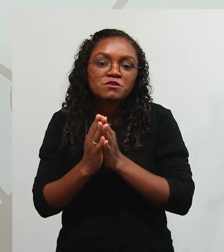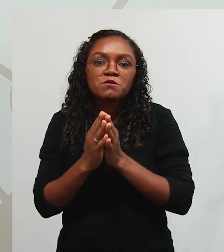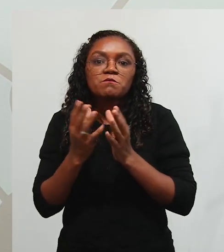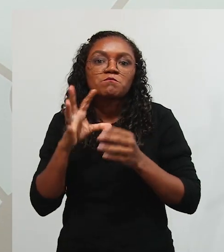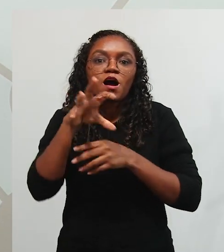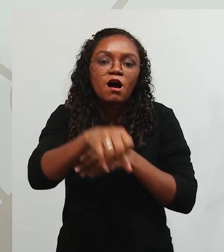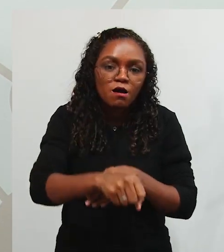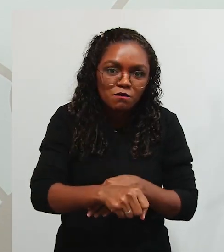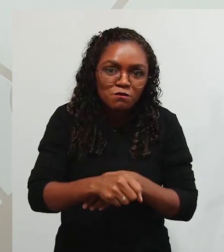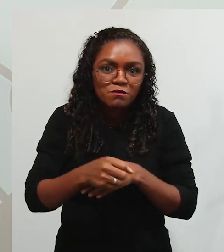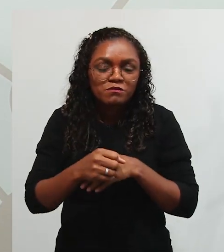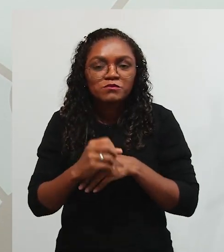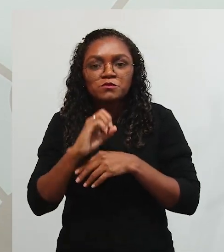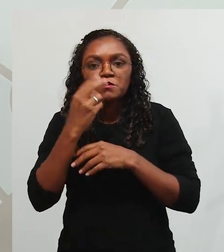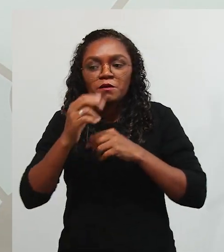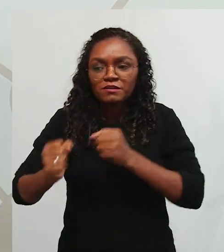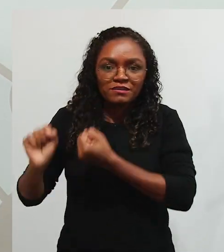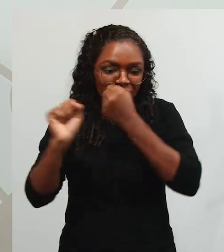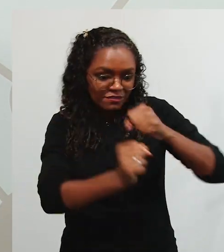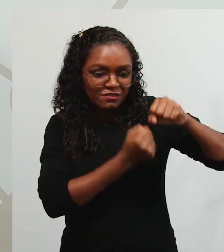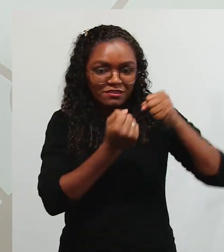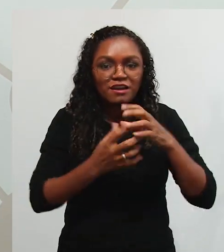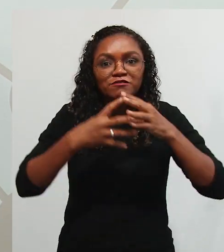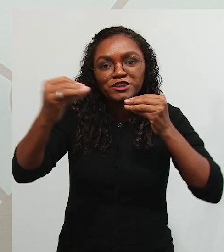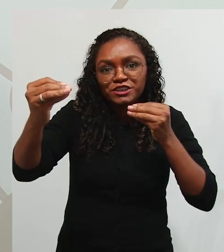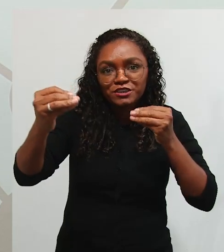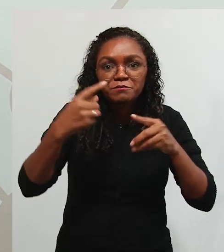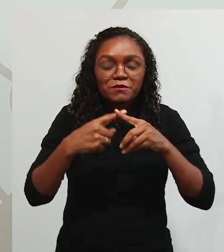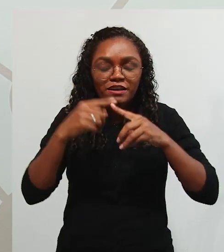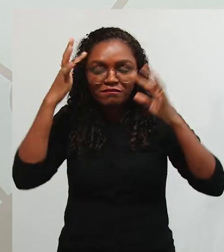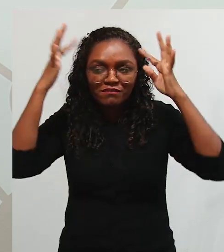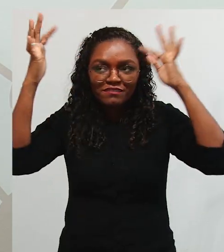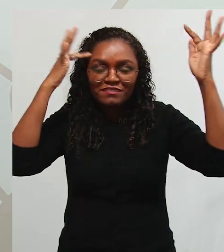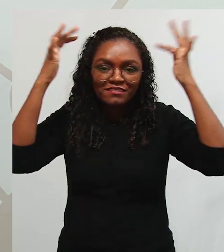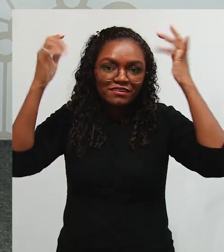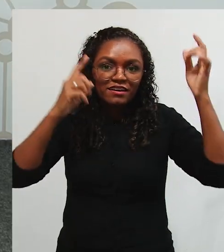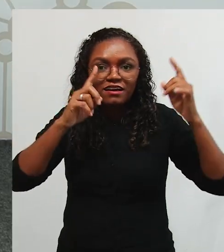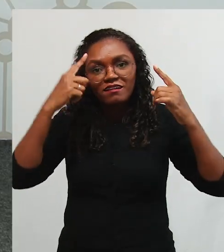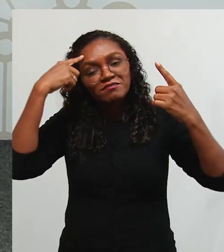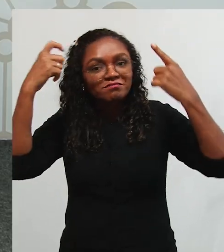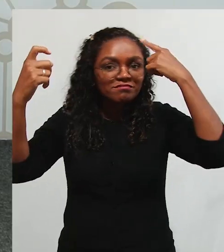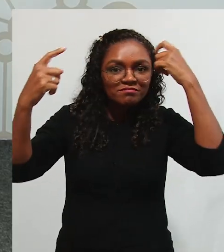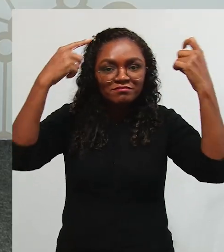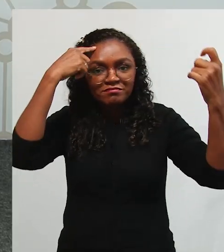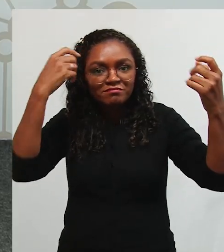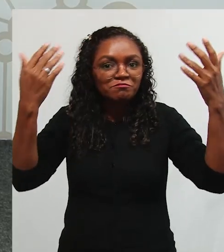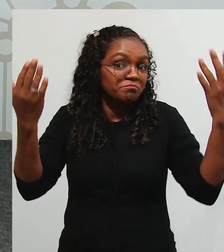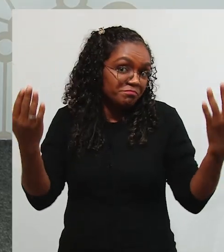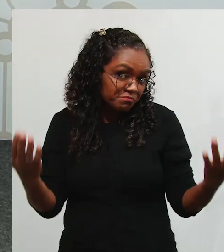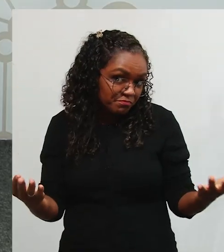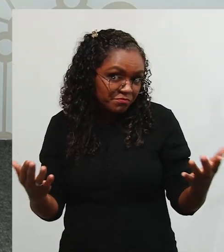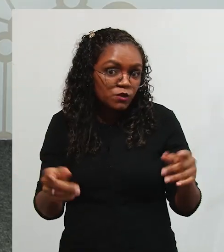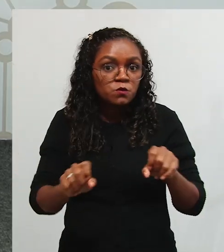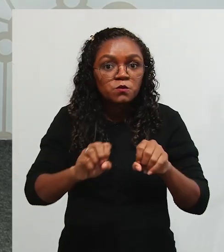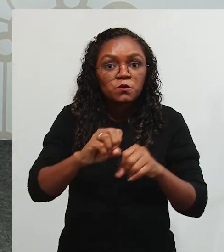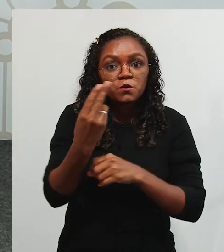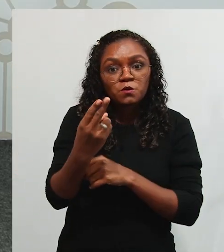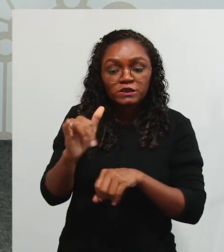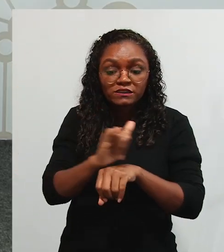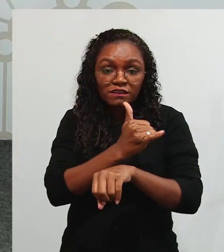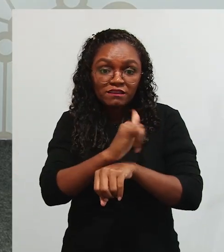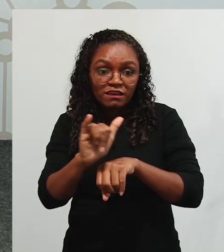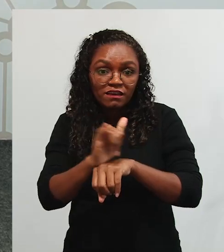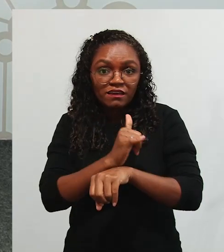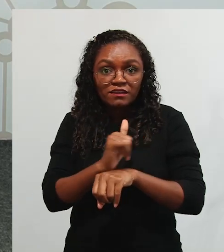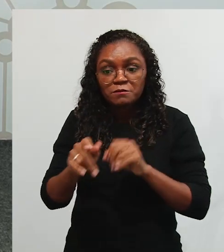ela tem que remar para fugir. Que já vai usar a imaginação e criatividade. Exatamente. De repente, criar uma estratégia para que elas